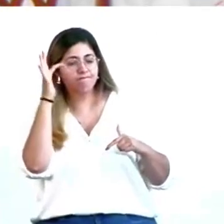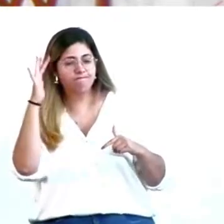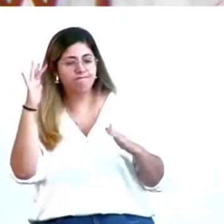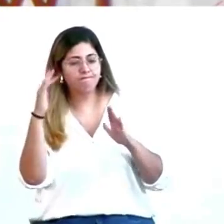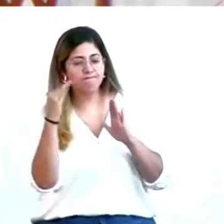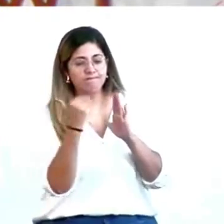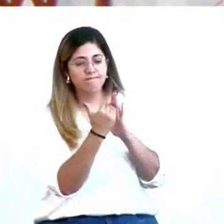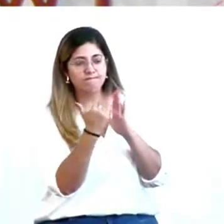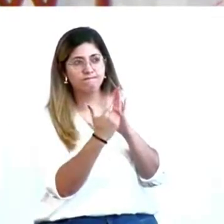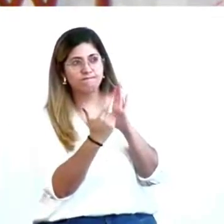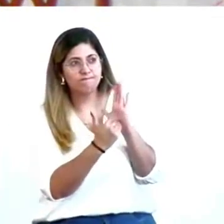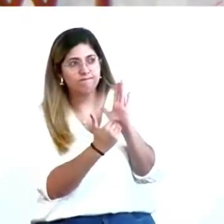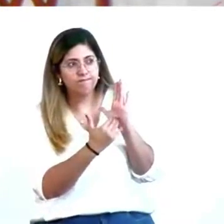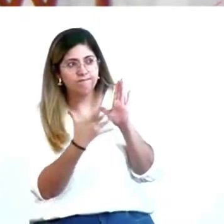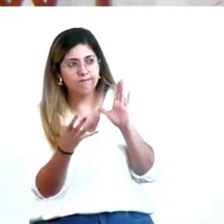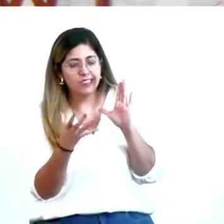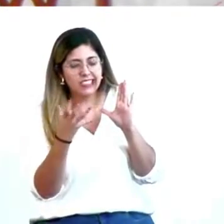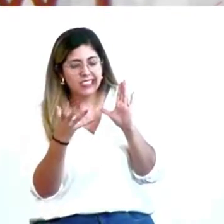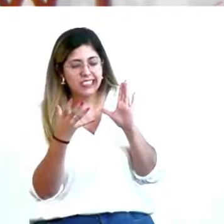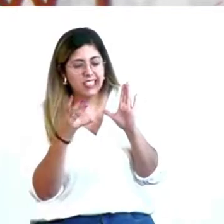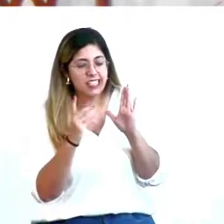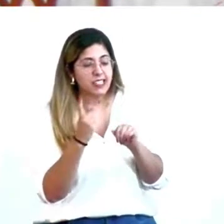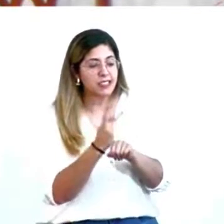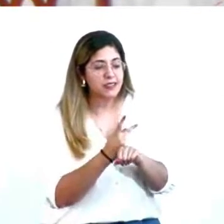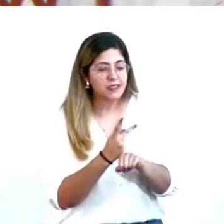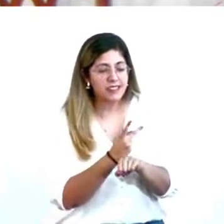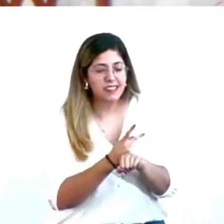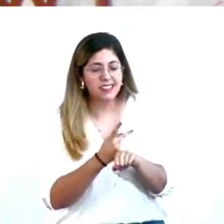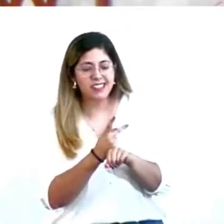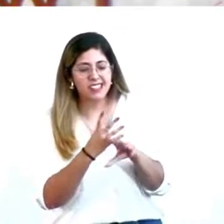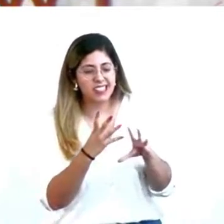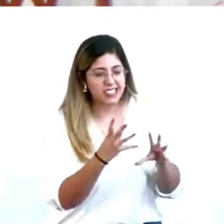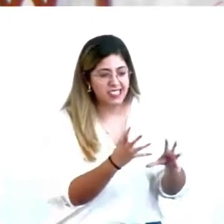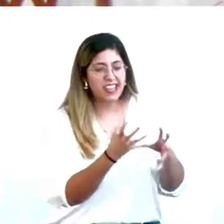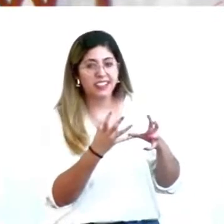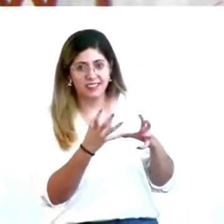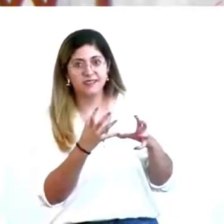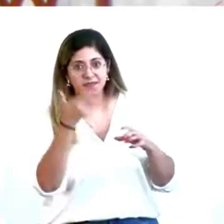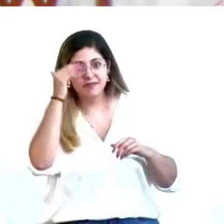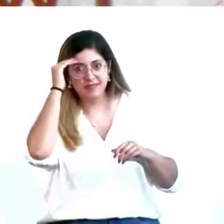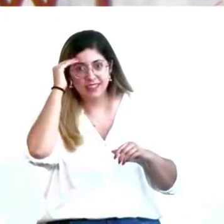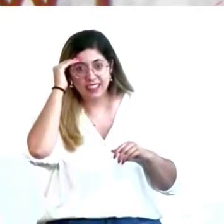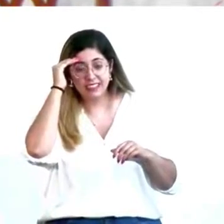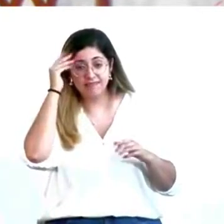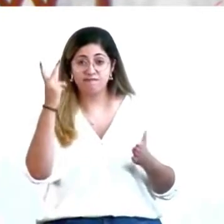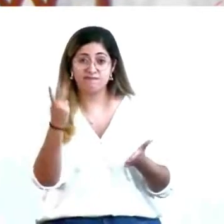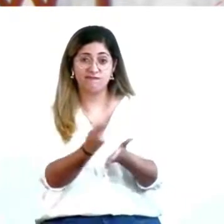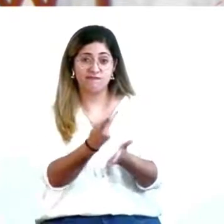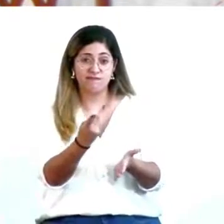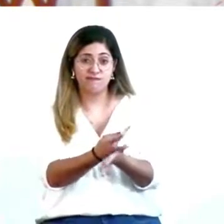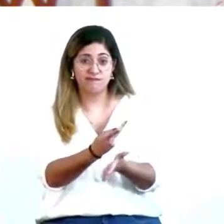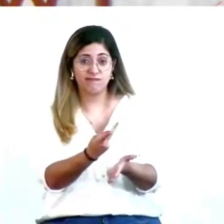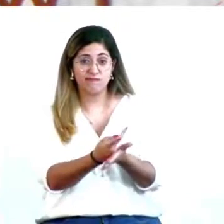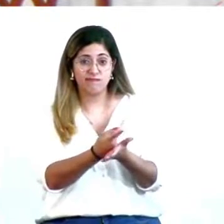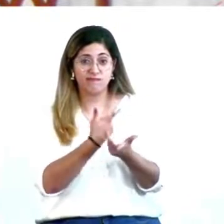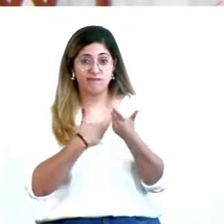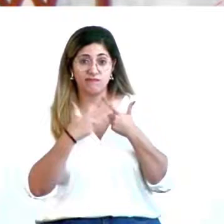a materializar, nos leva a buscar o que é ilícito, aquilo que não convém.